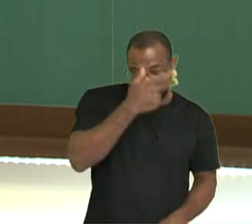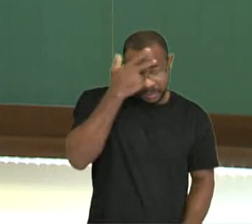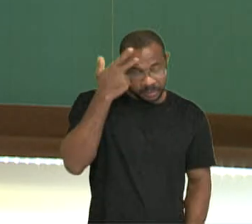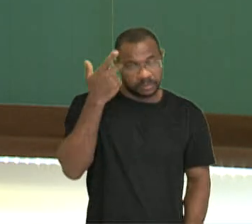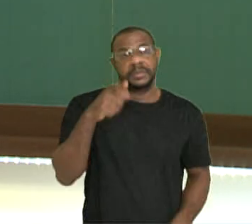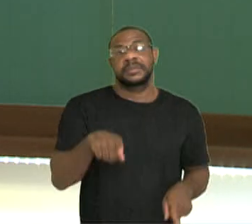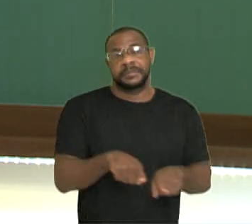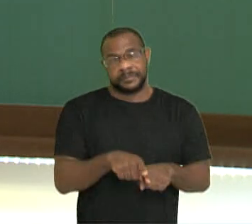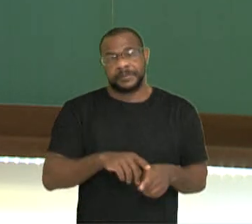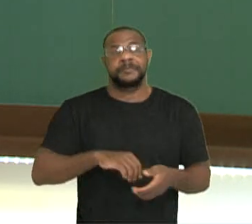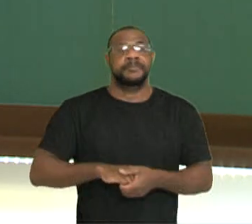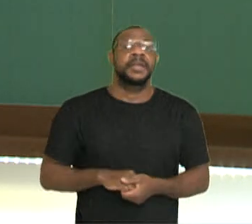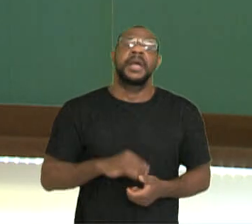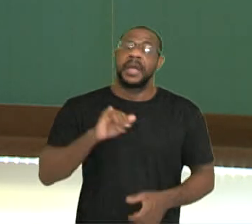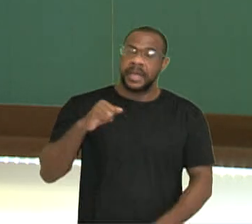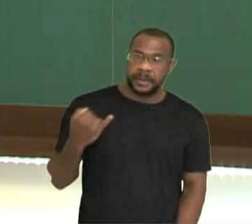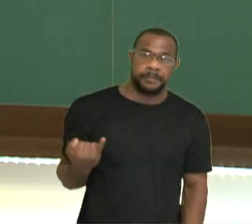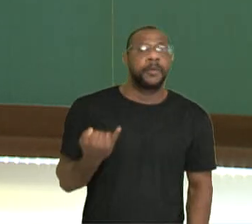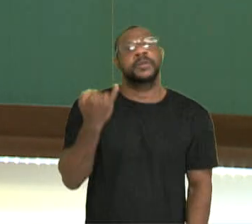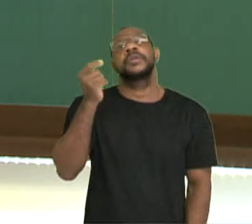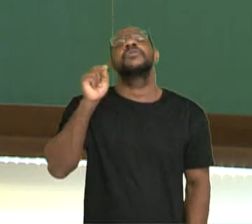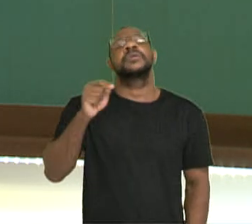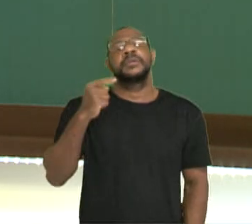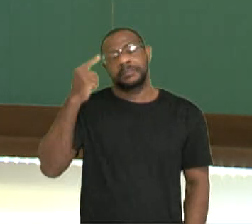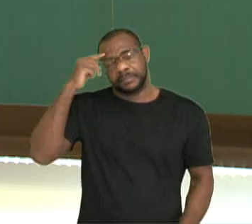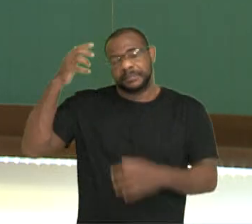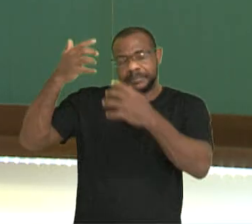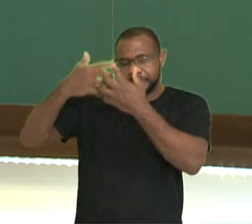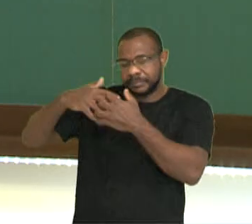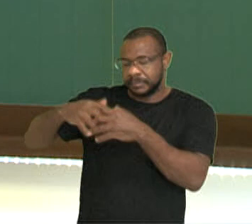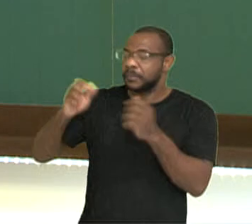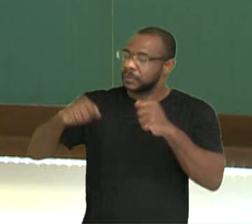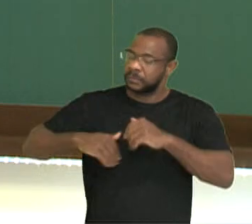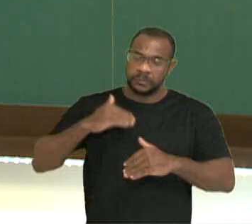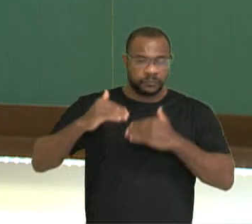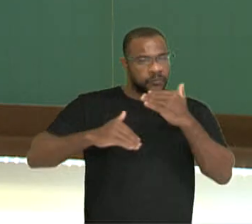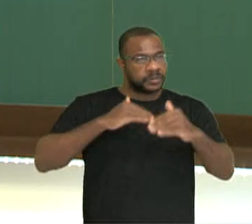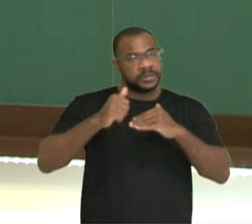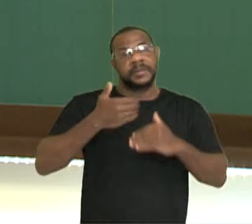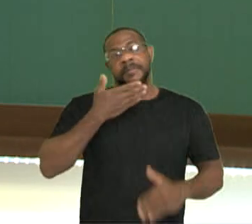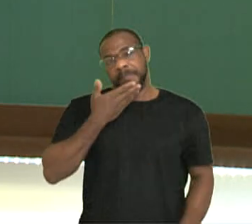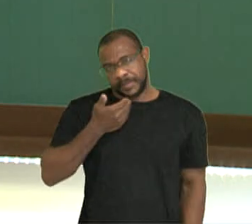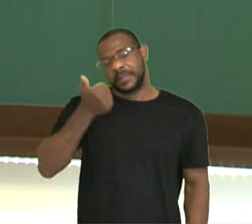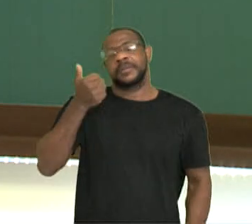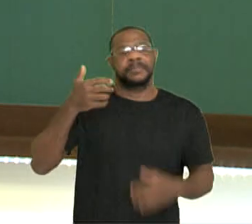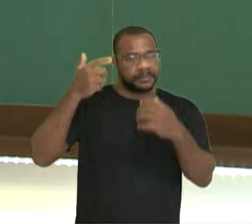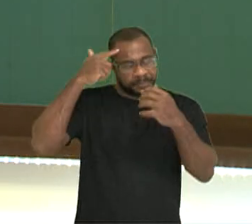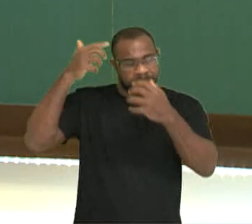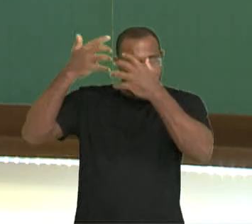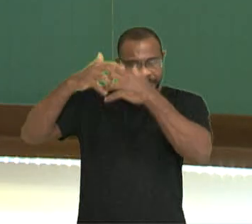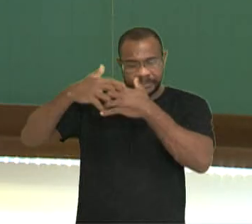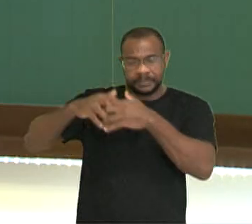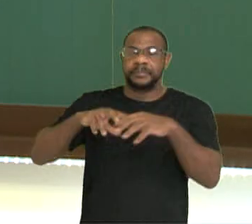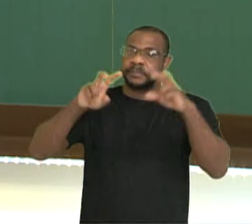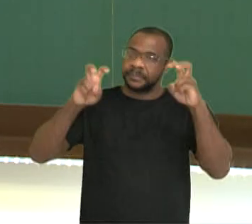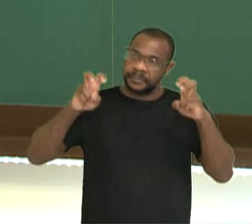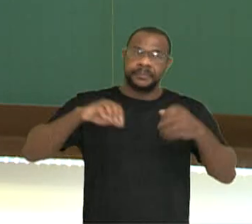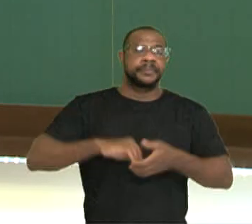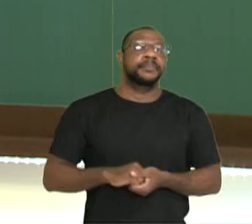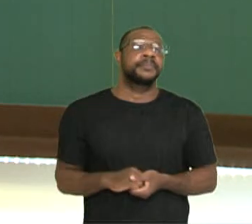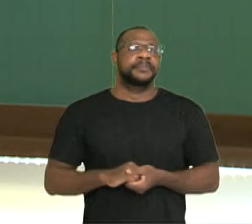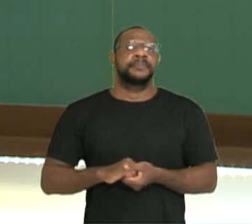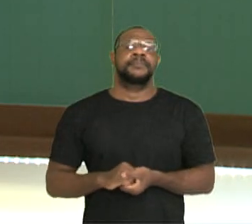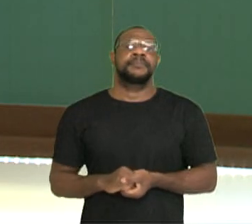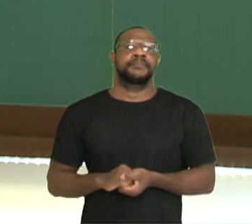para isso. Então é importante essa reflexão e poderíamos desenvolver muito mais uma reflexão sobre esse tema, né?